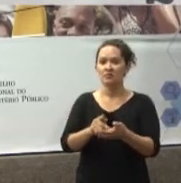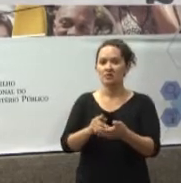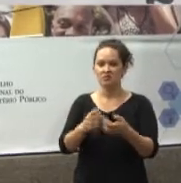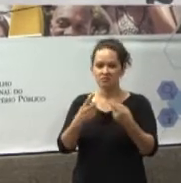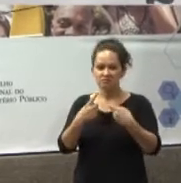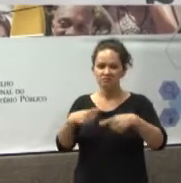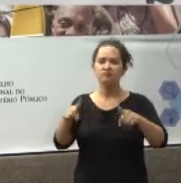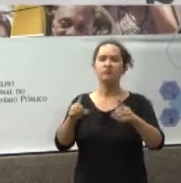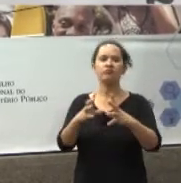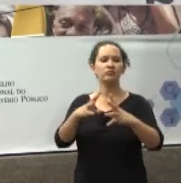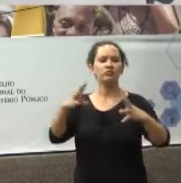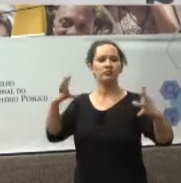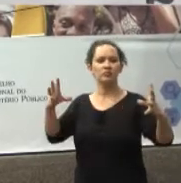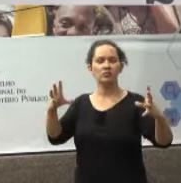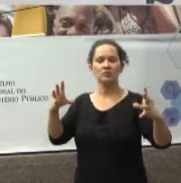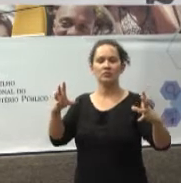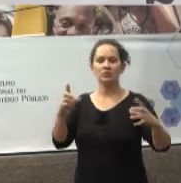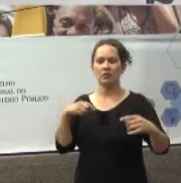grande